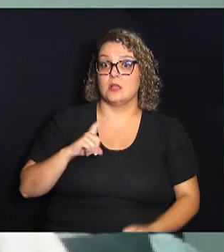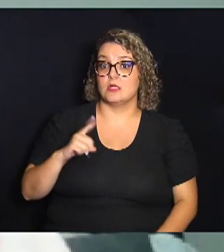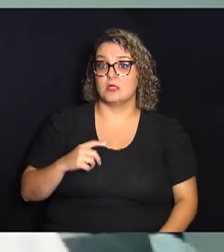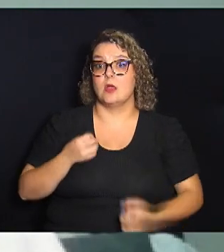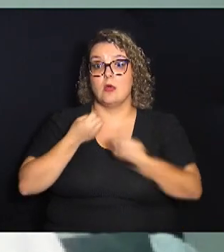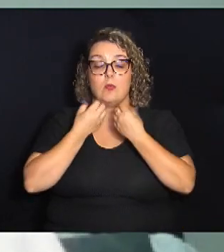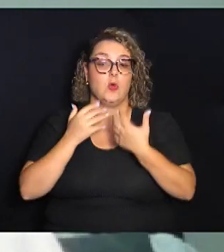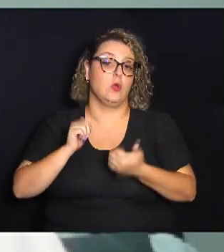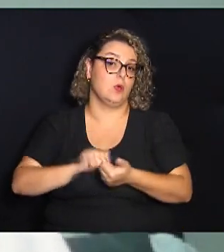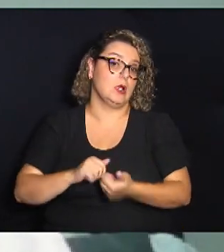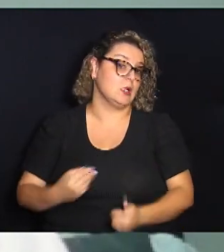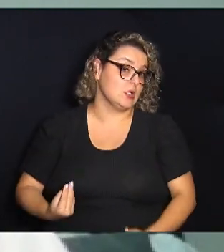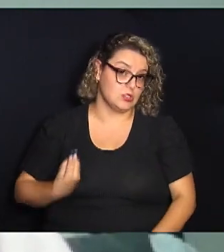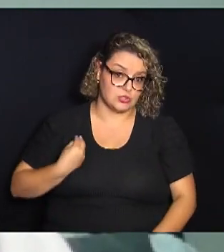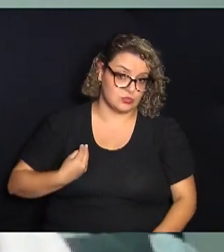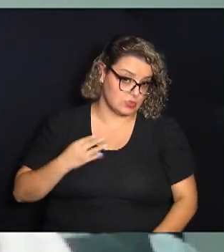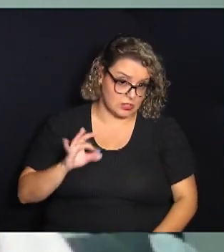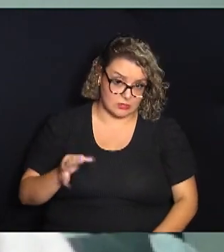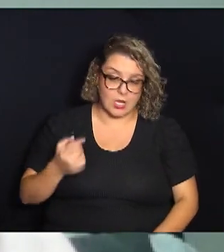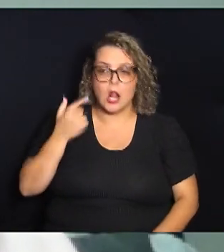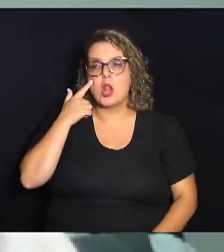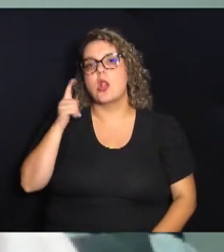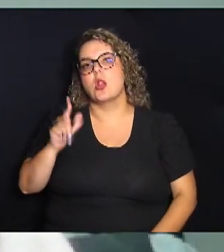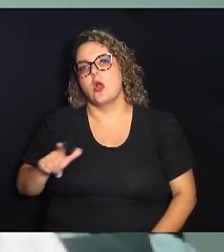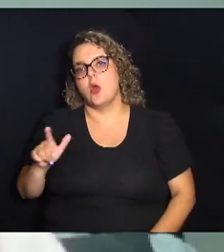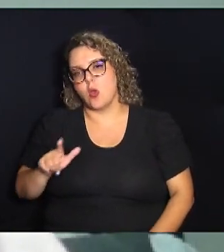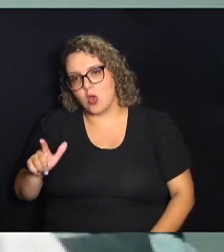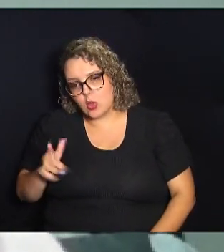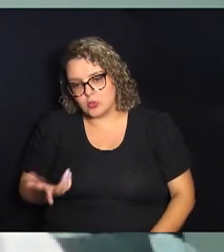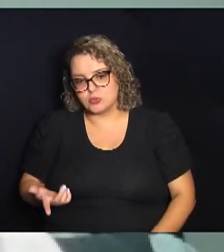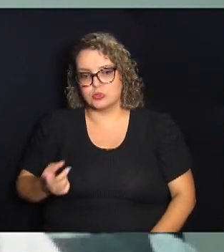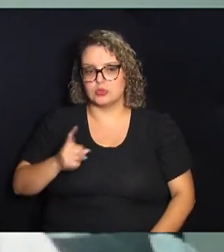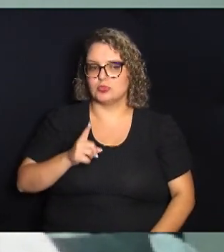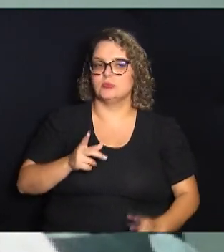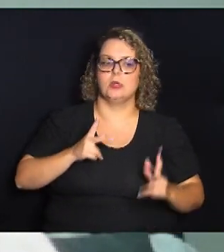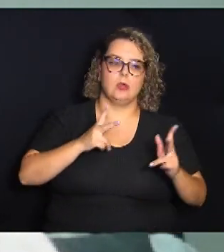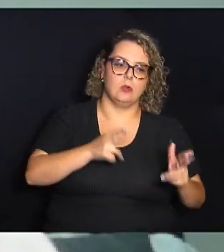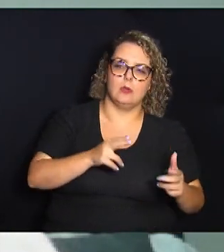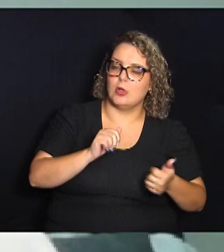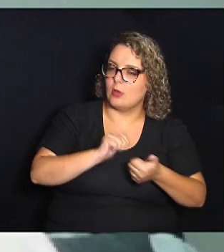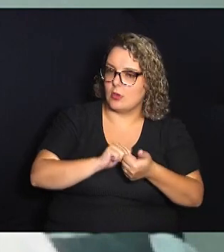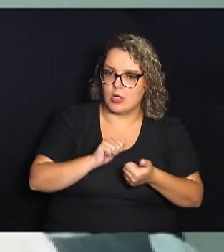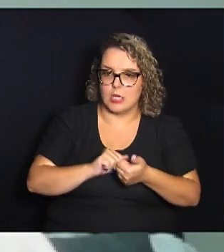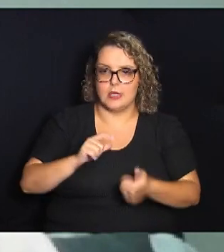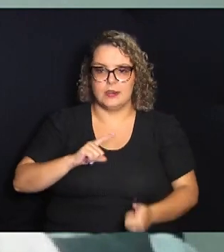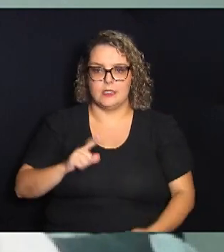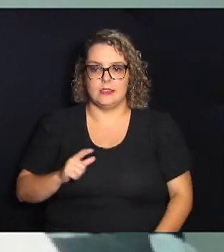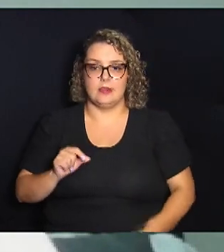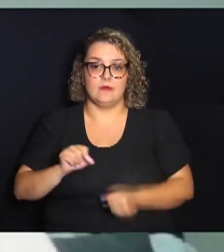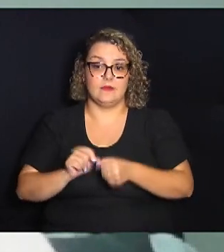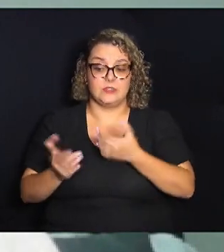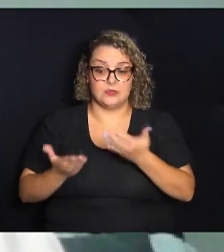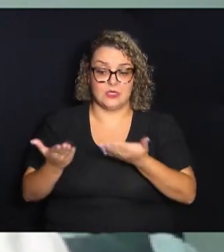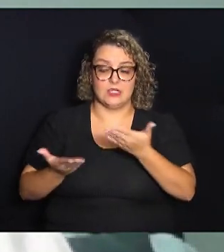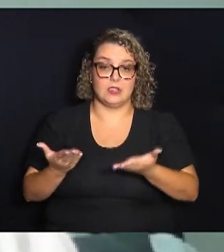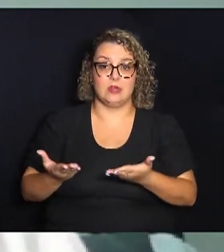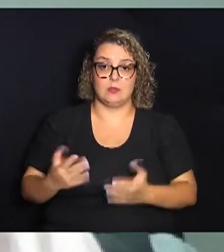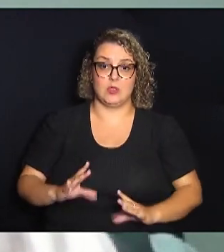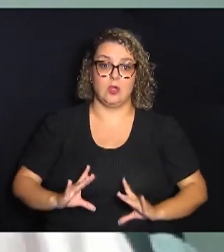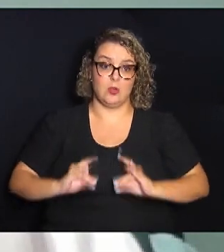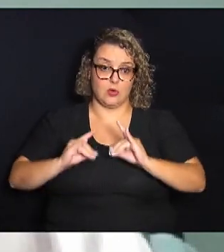qualidade de vida, certo? Logicamente, não a mesma qualidade que ela teria fazendo terapias hormonais, mas a